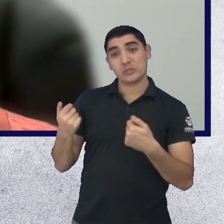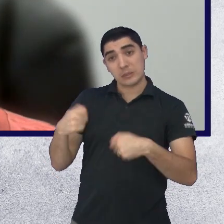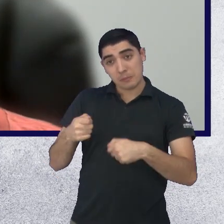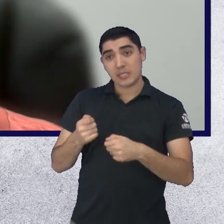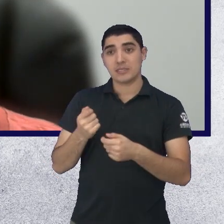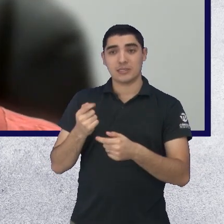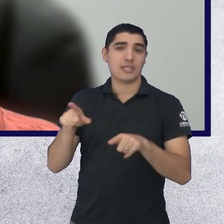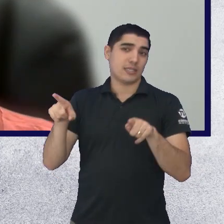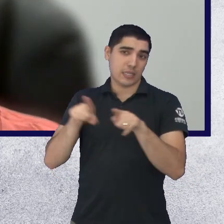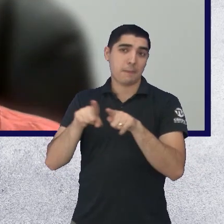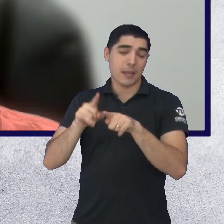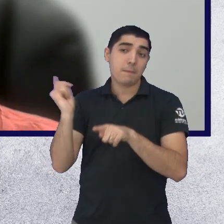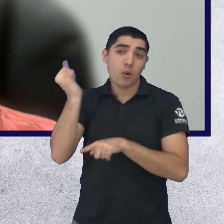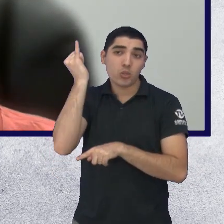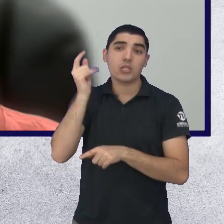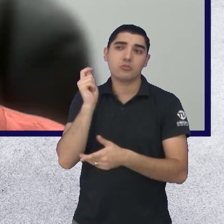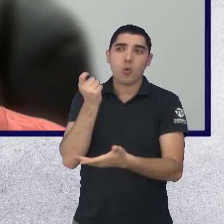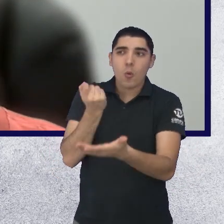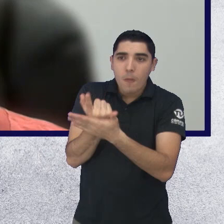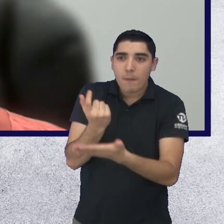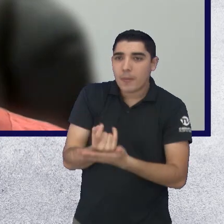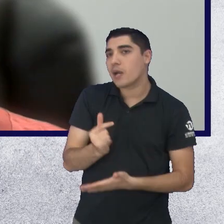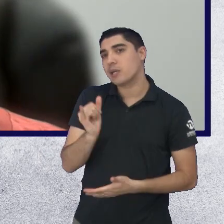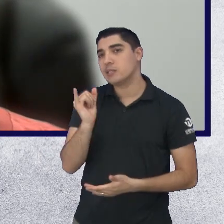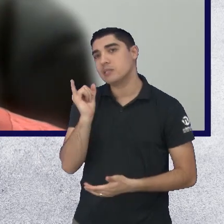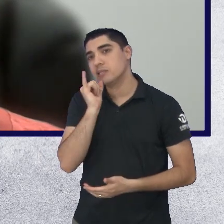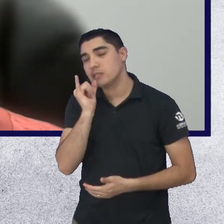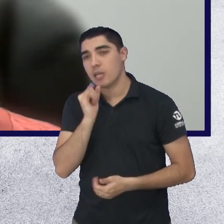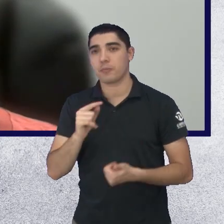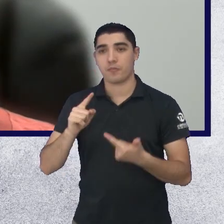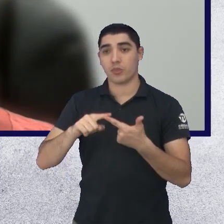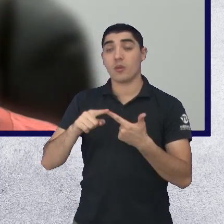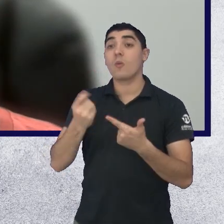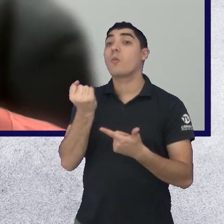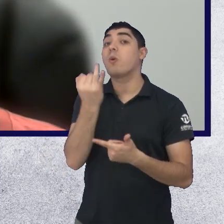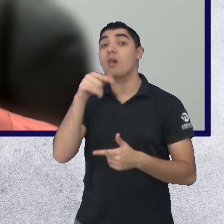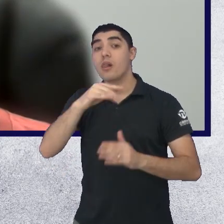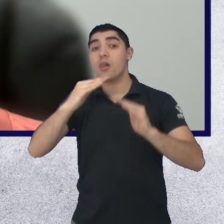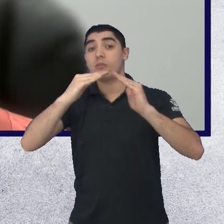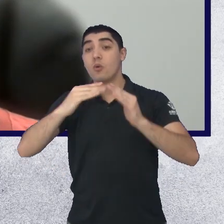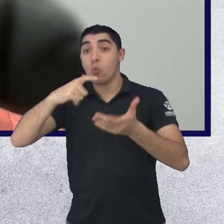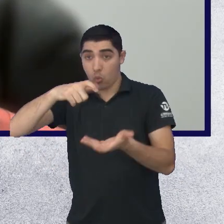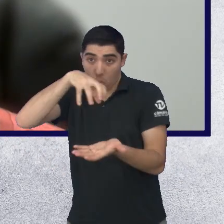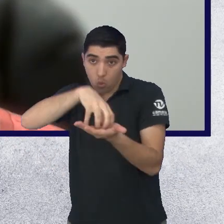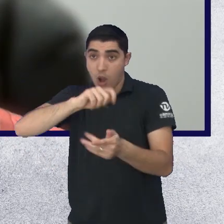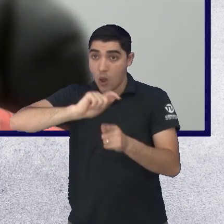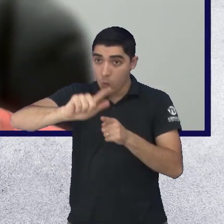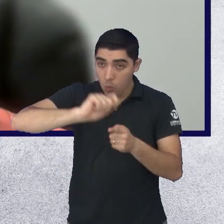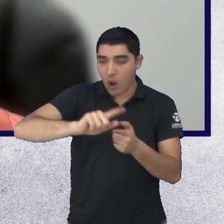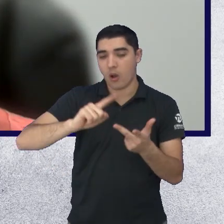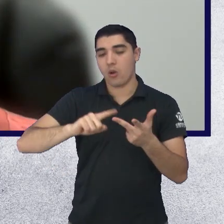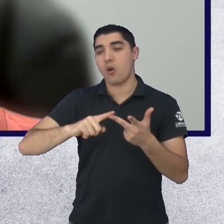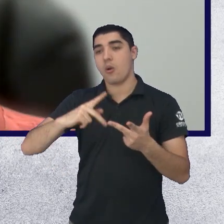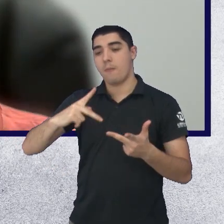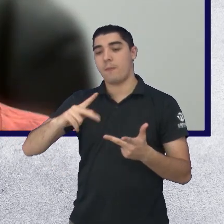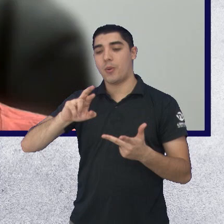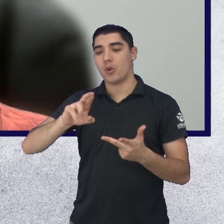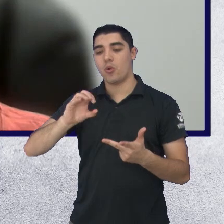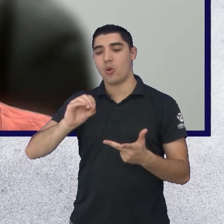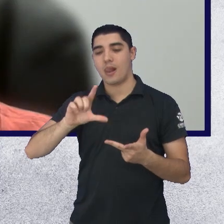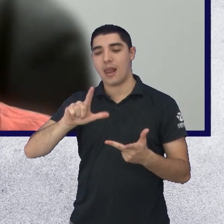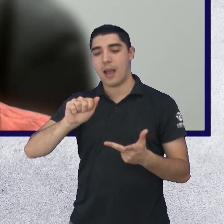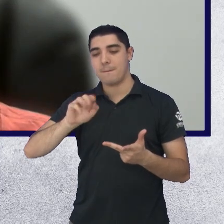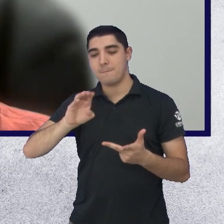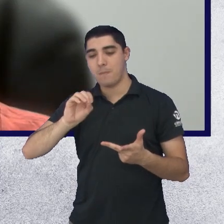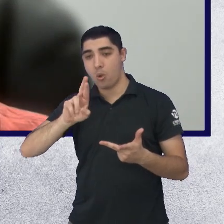da formação de preço daquele prato, como, por exemplo, o valor do aluguel, o valor do prolabore dele, o valor do